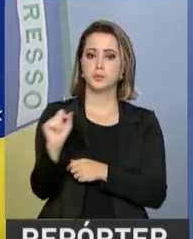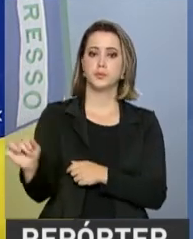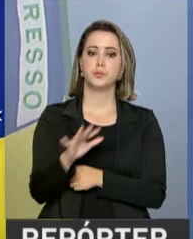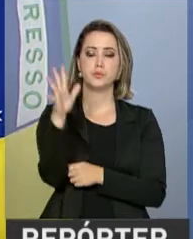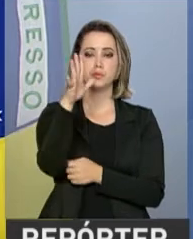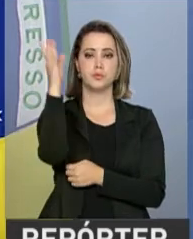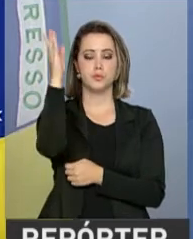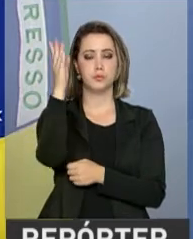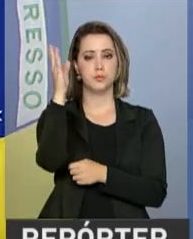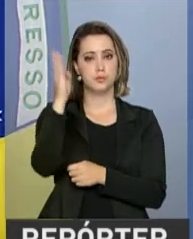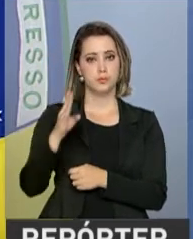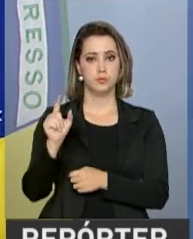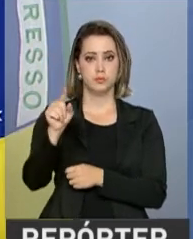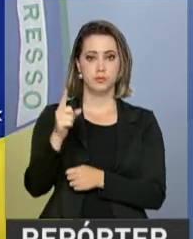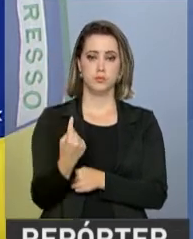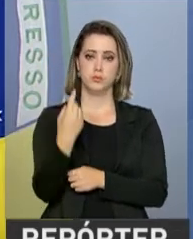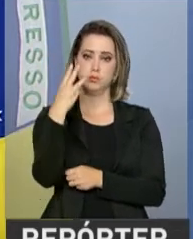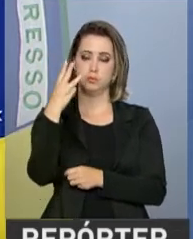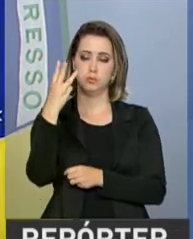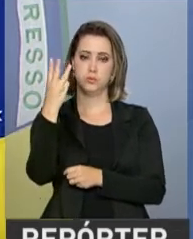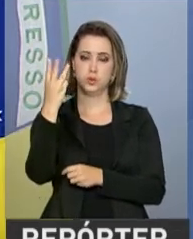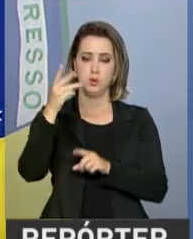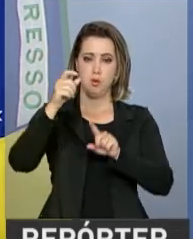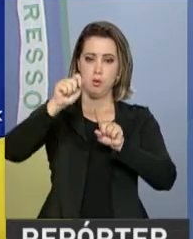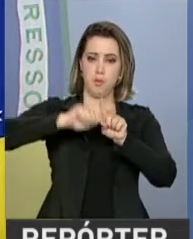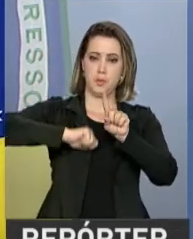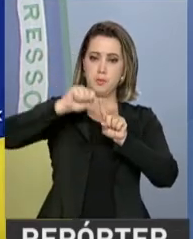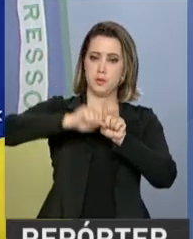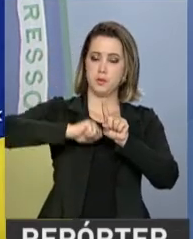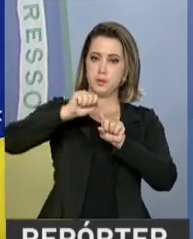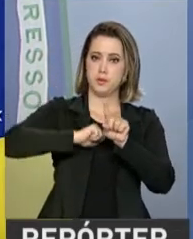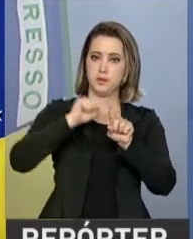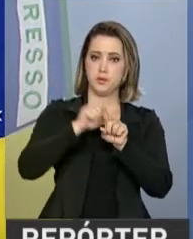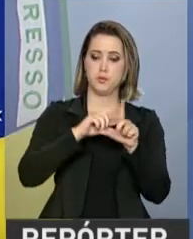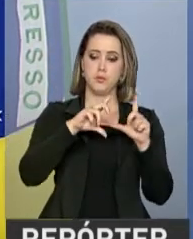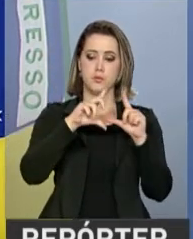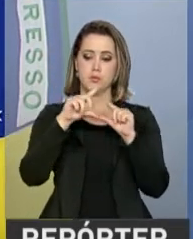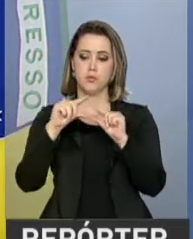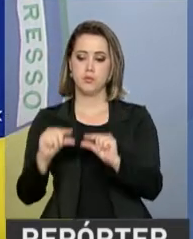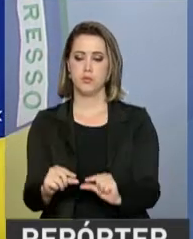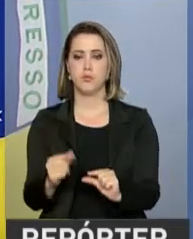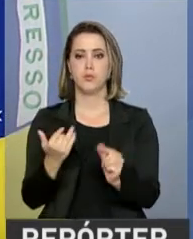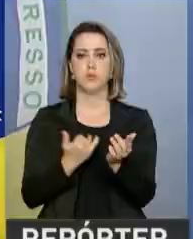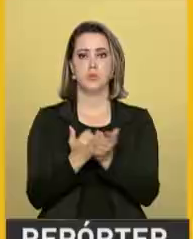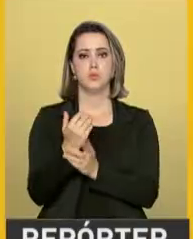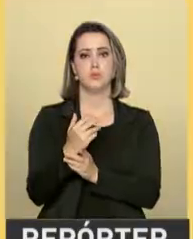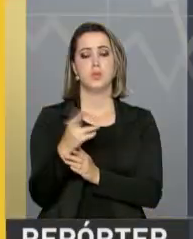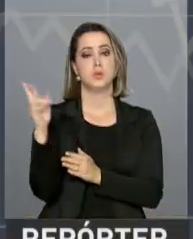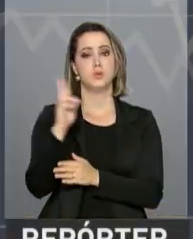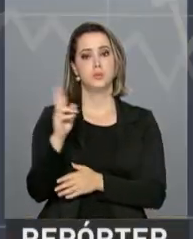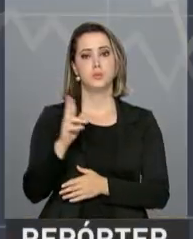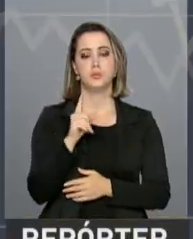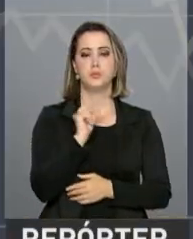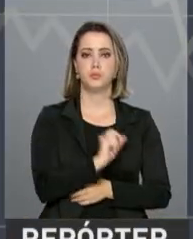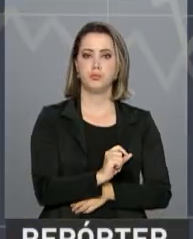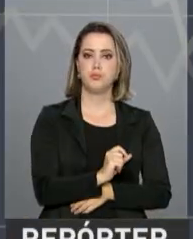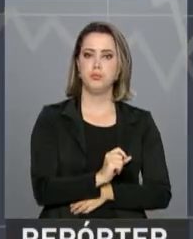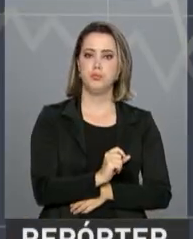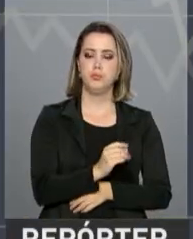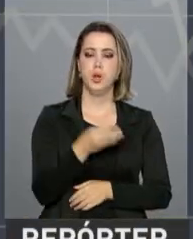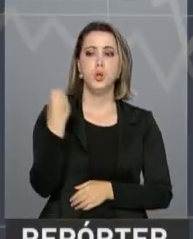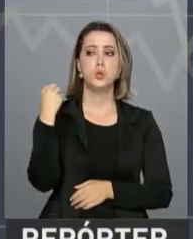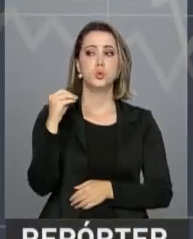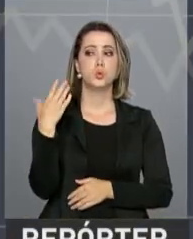no primeiro trimestre de 2007 atingiu seu nível mais baixo desde o plano real de outubro do ano passado